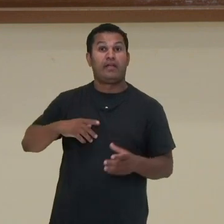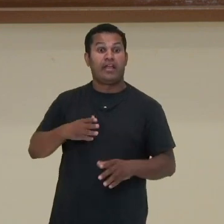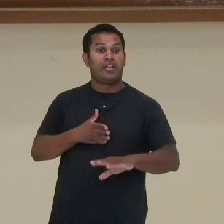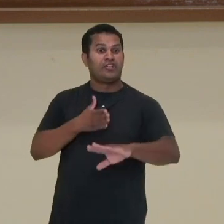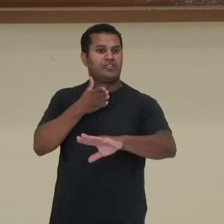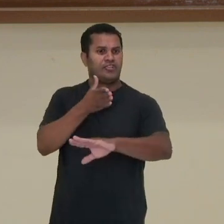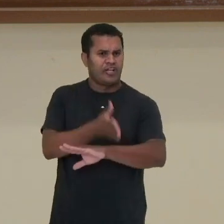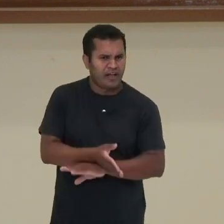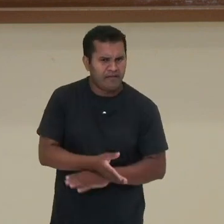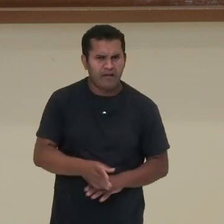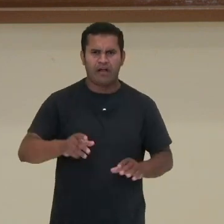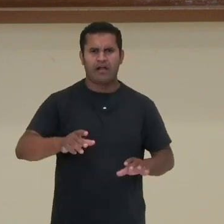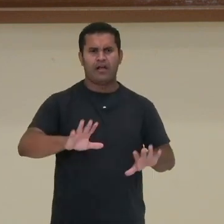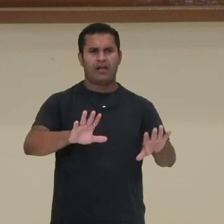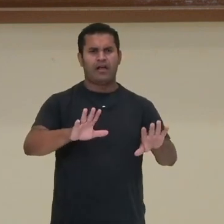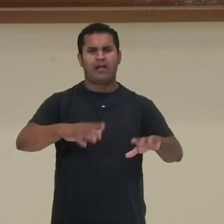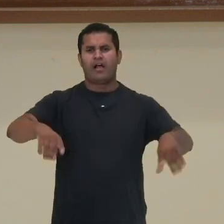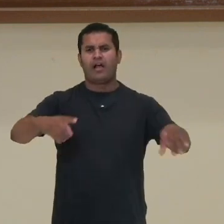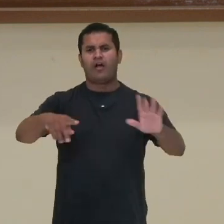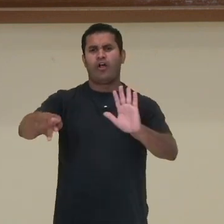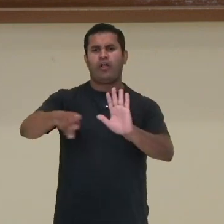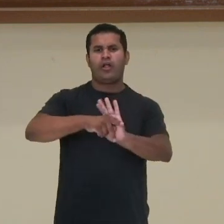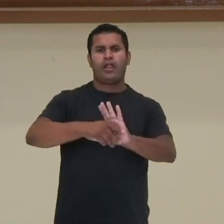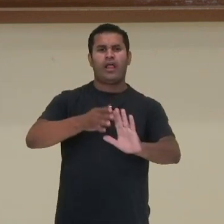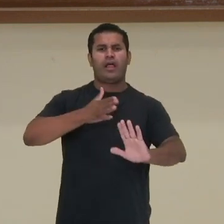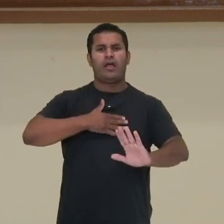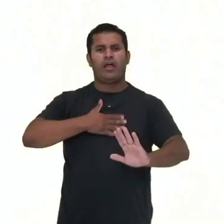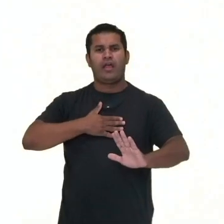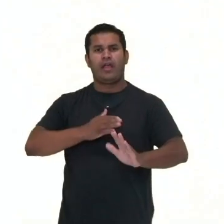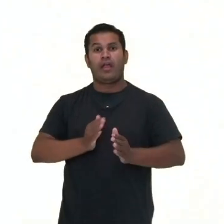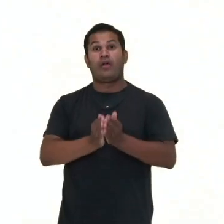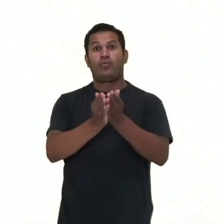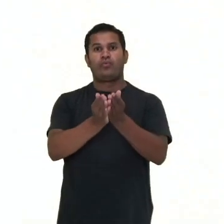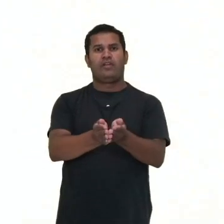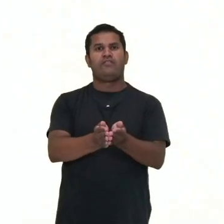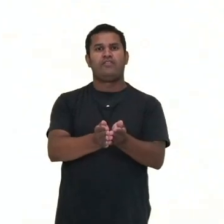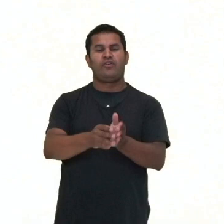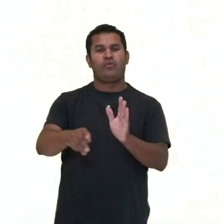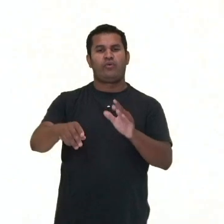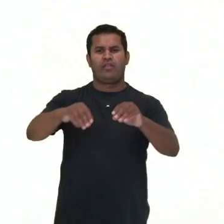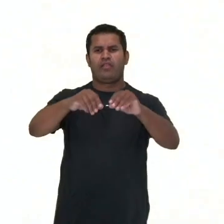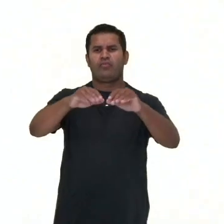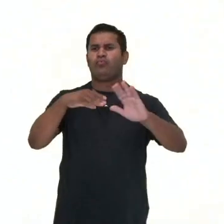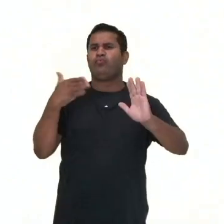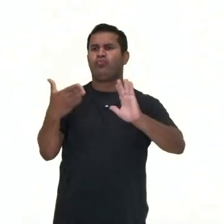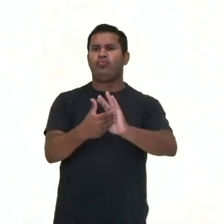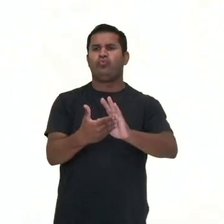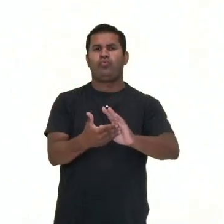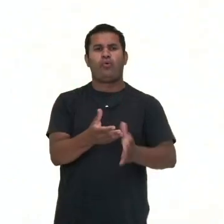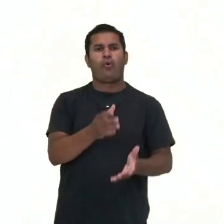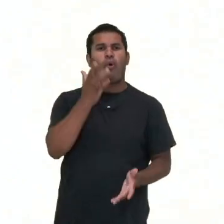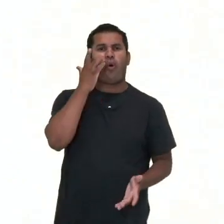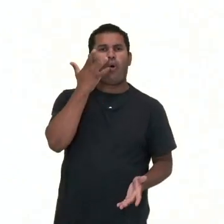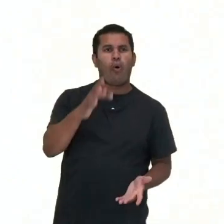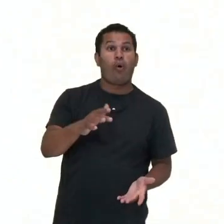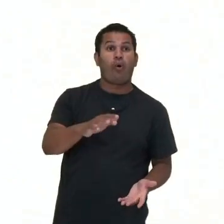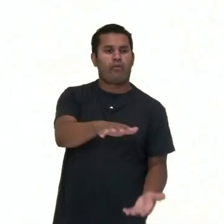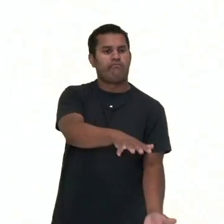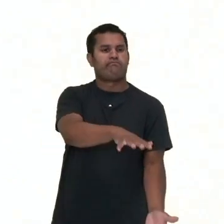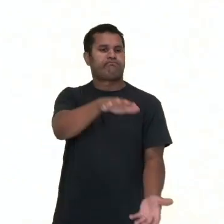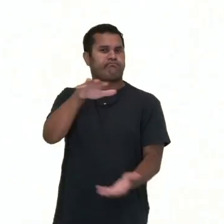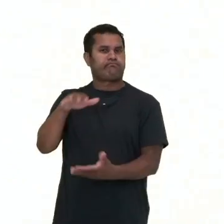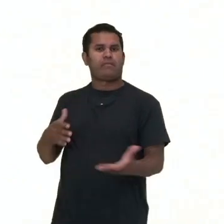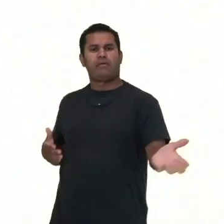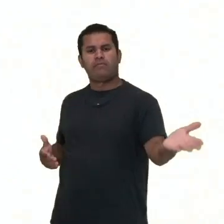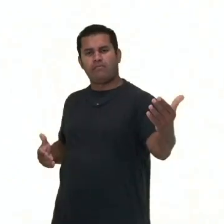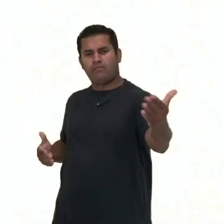toda a riqueza que tivesse nesses navios, tá? Então veja, junto com as descobertas e o comércio veio também a